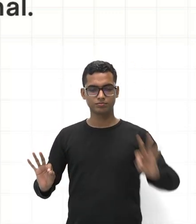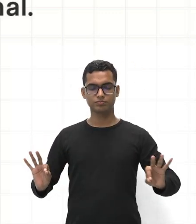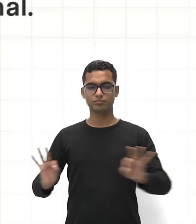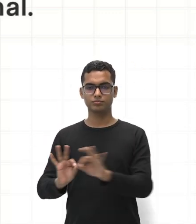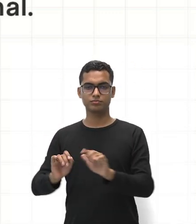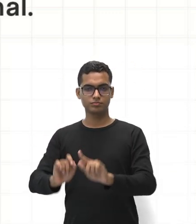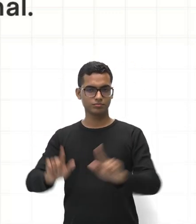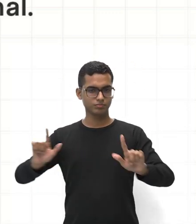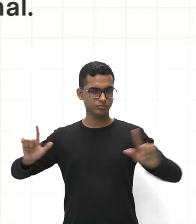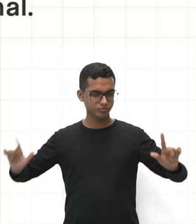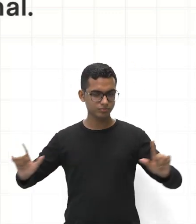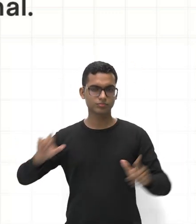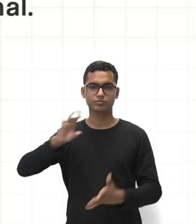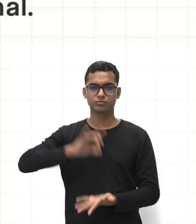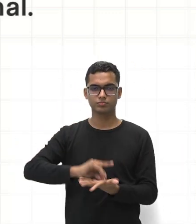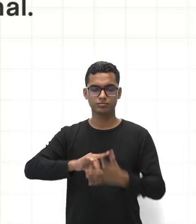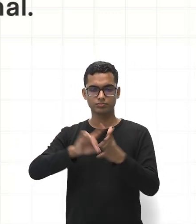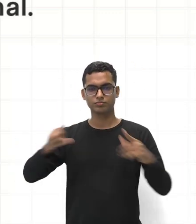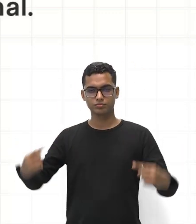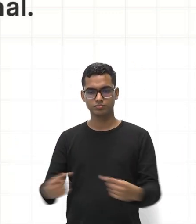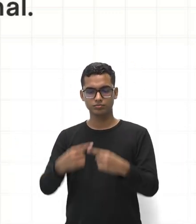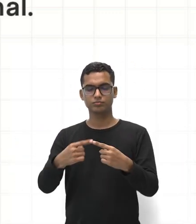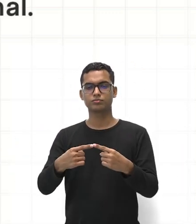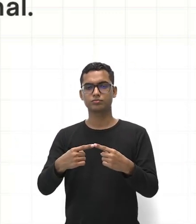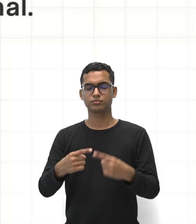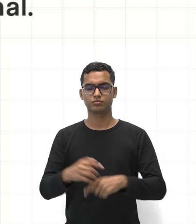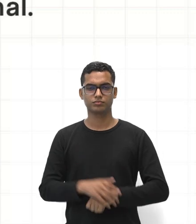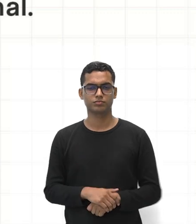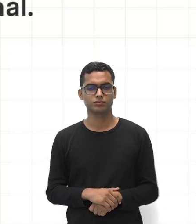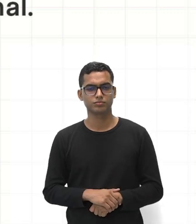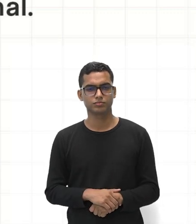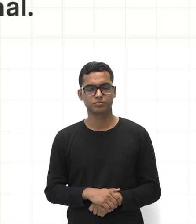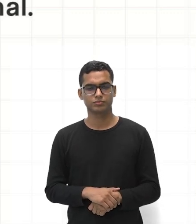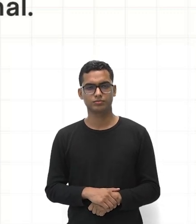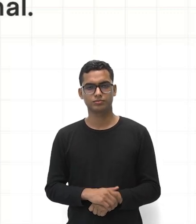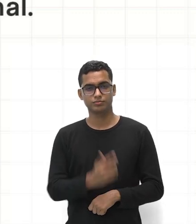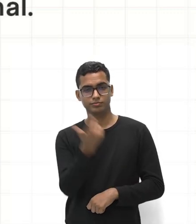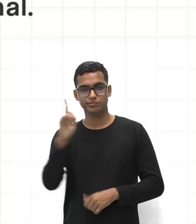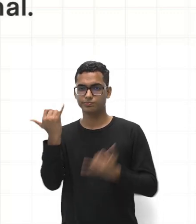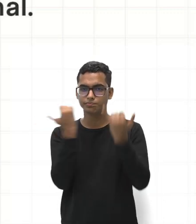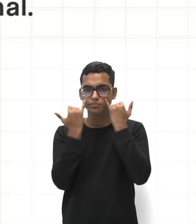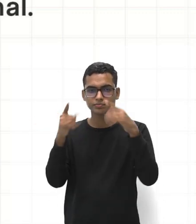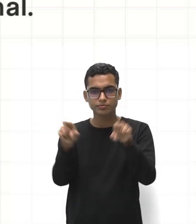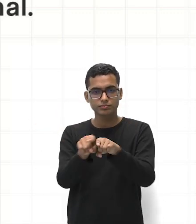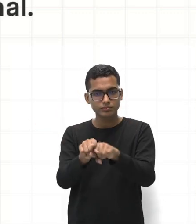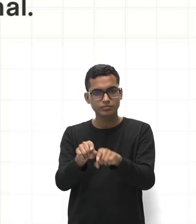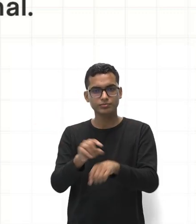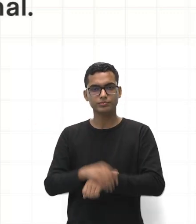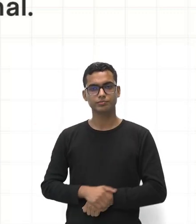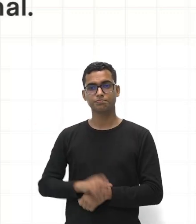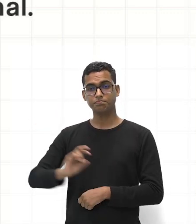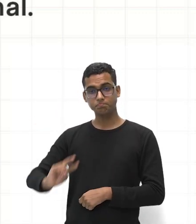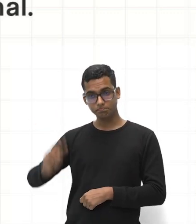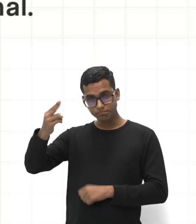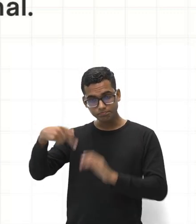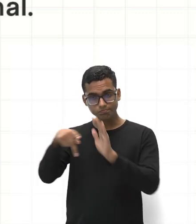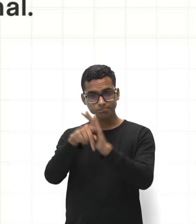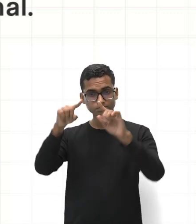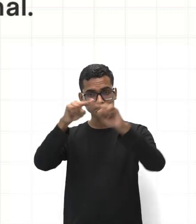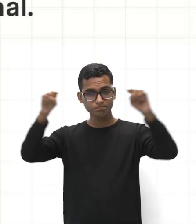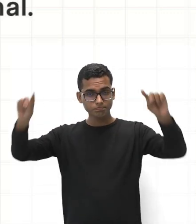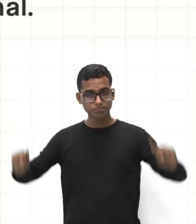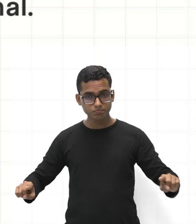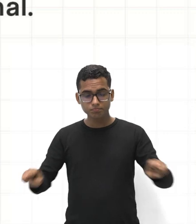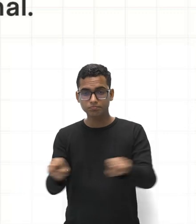Lado e perímetro são grandezas proporcionais, tá bom? E aí, outra informação. Ao dobrar a medida do lado de um quadrado,